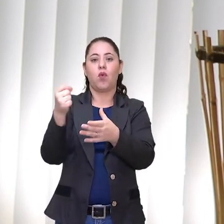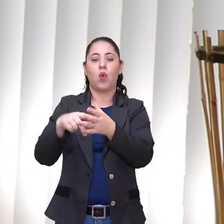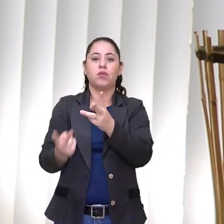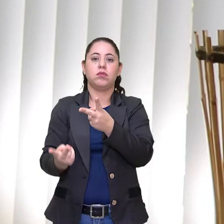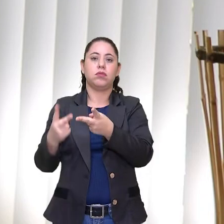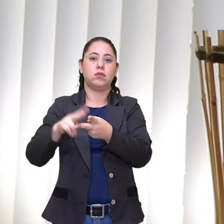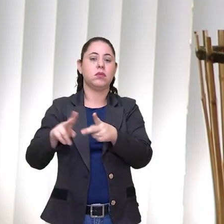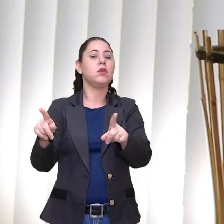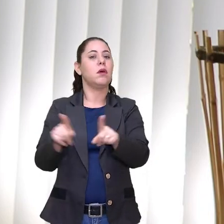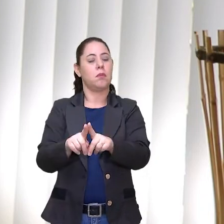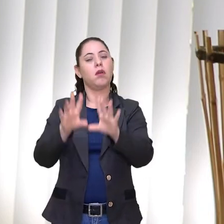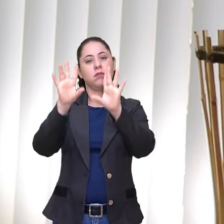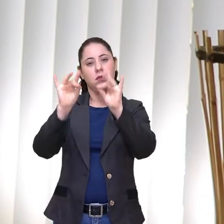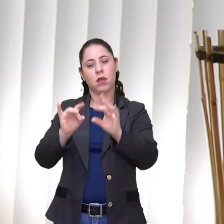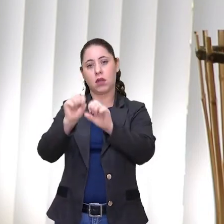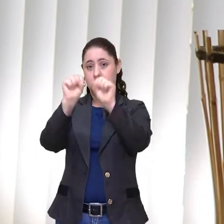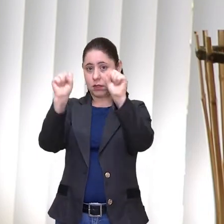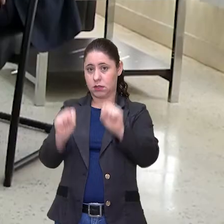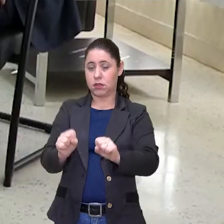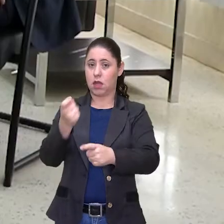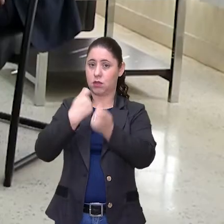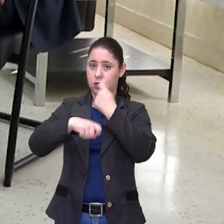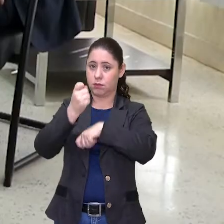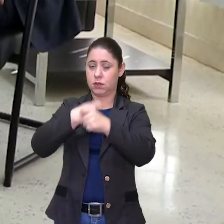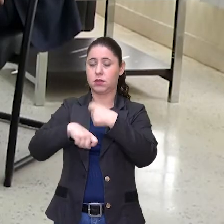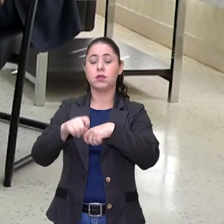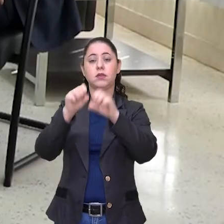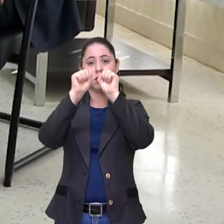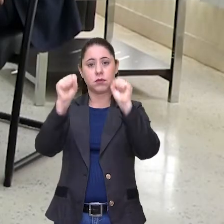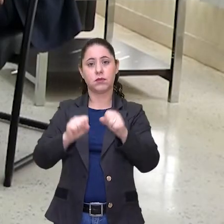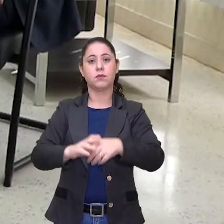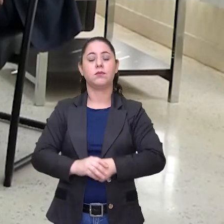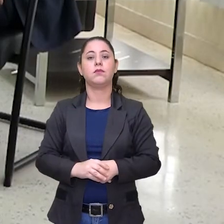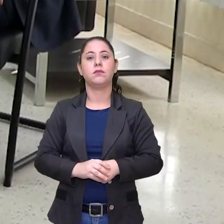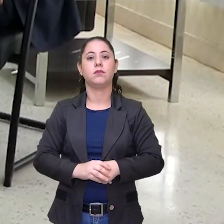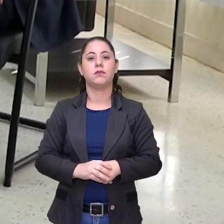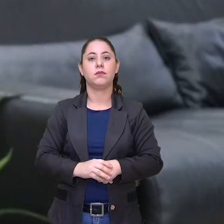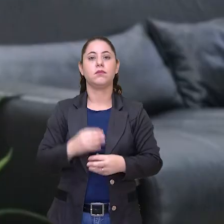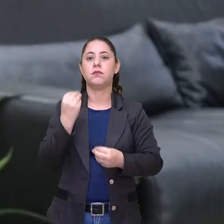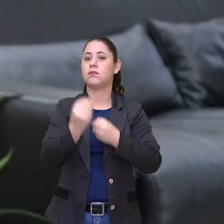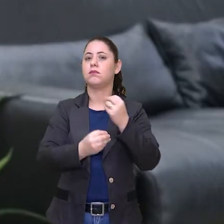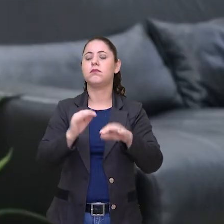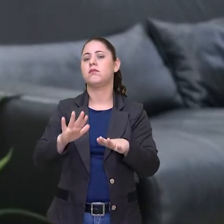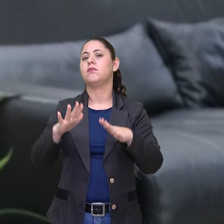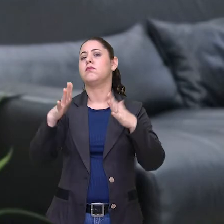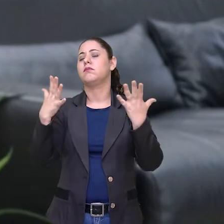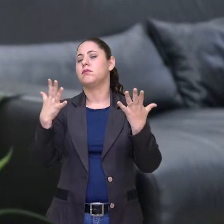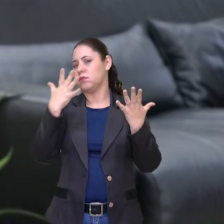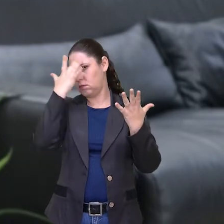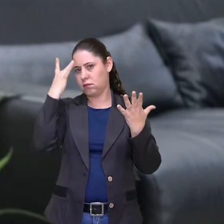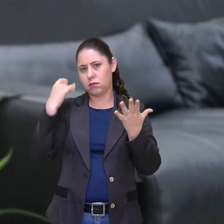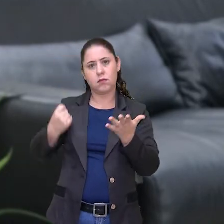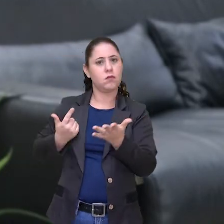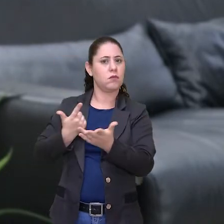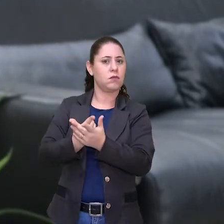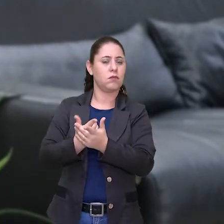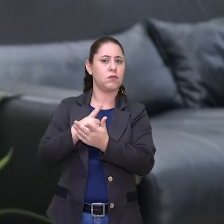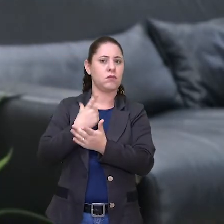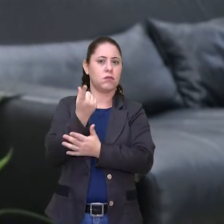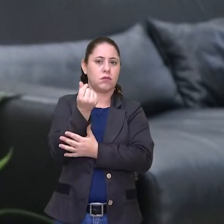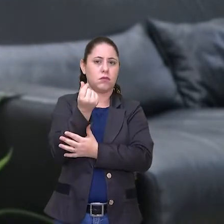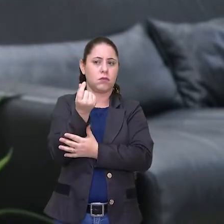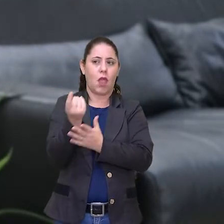fundo penitenciário também ligado a essas questões. Ao sistema, à administração do sistema. Como e quando o